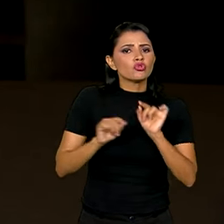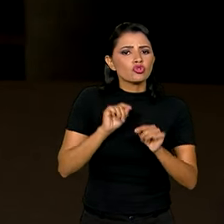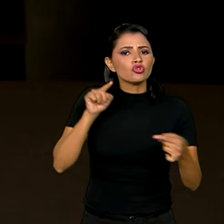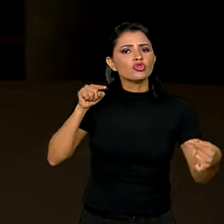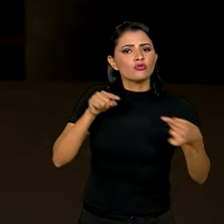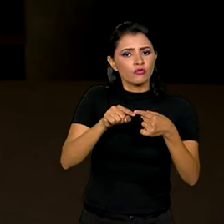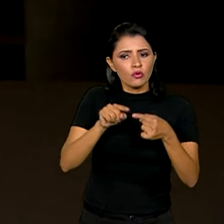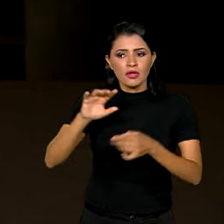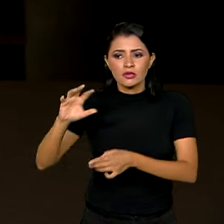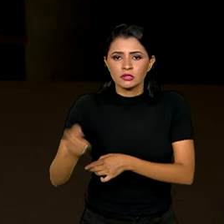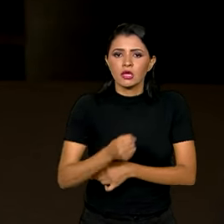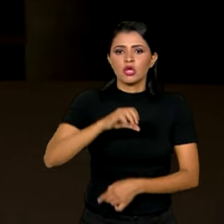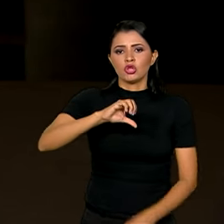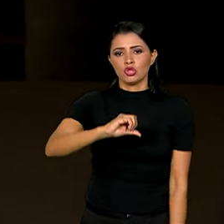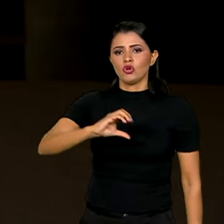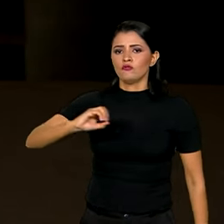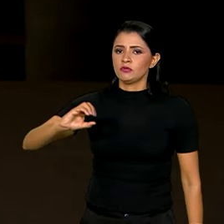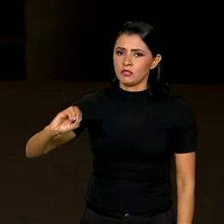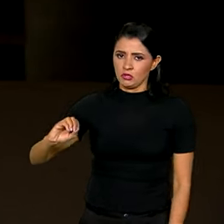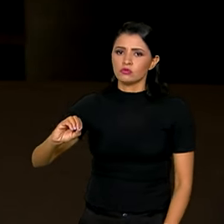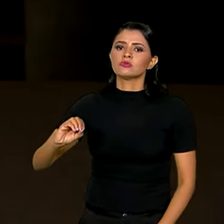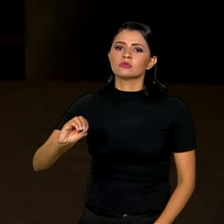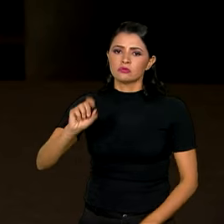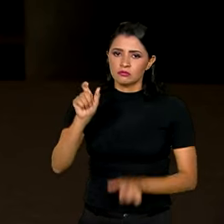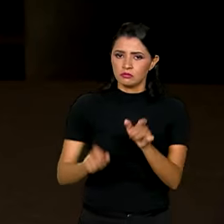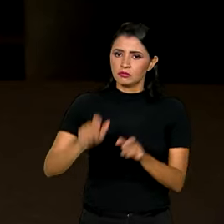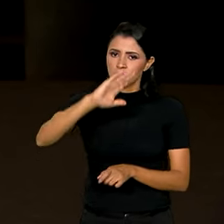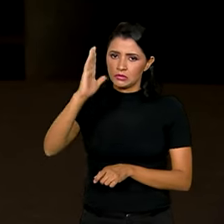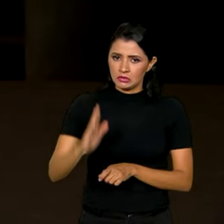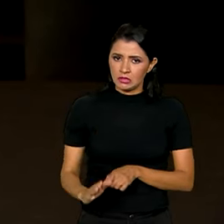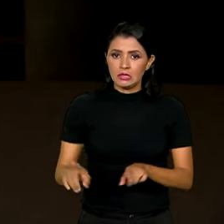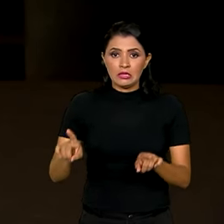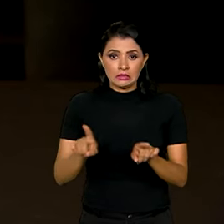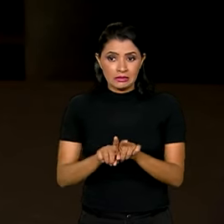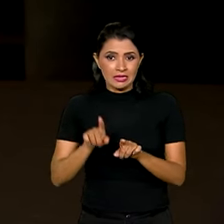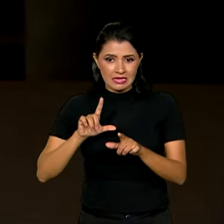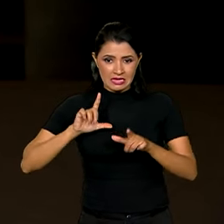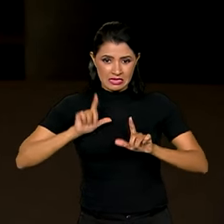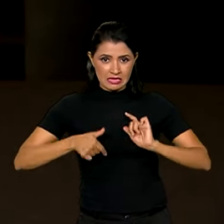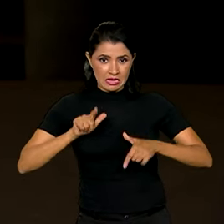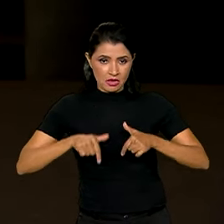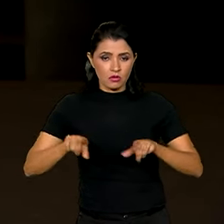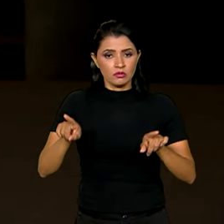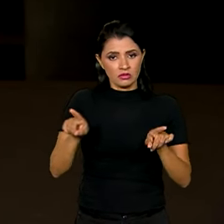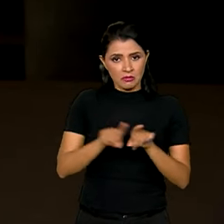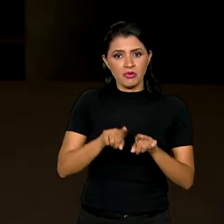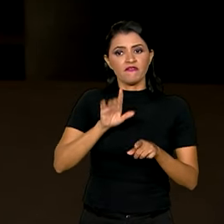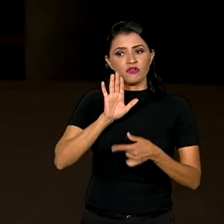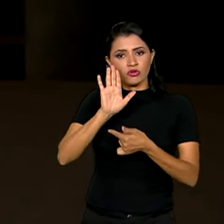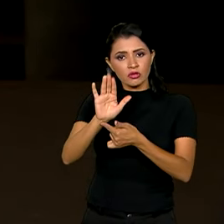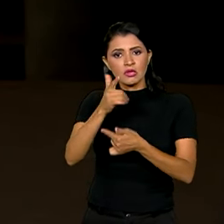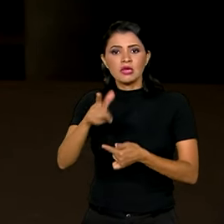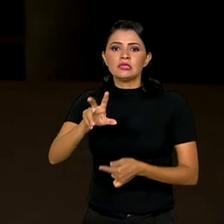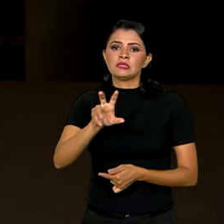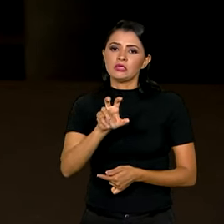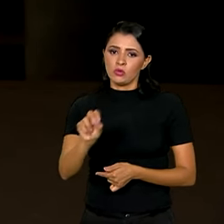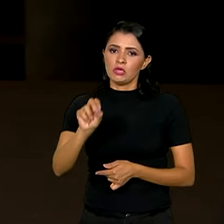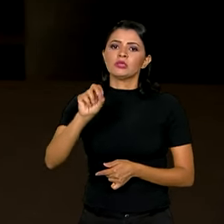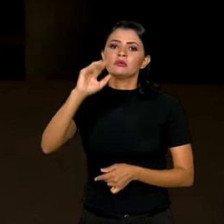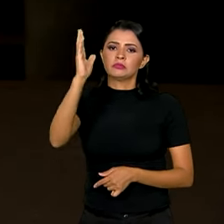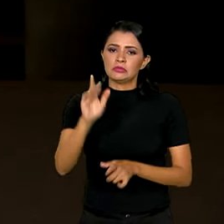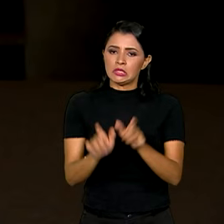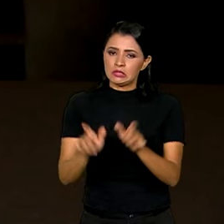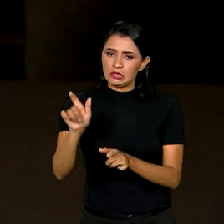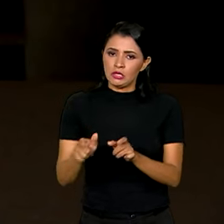a Jéssica, 900 brasileiros. Além de Israel, o governo federal também vai repatriar cerca de 50 brasileiros que